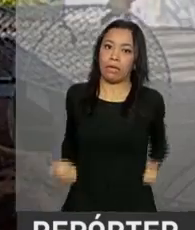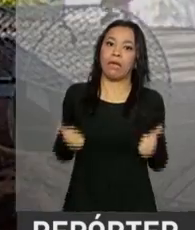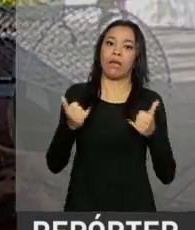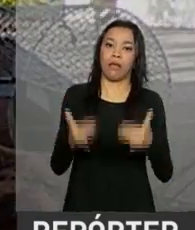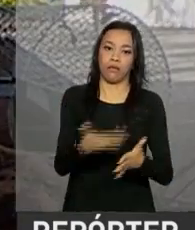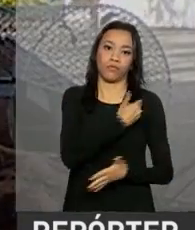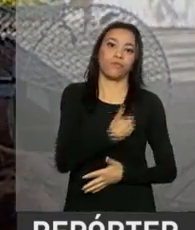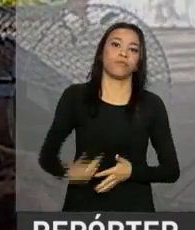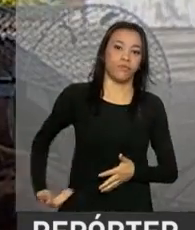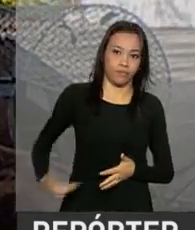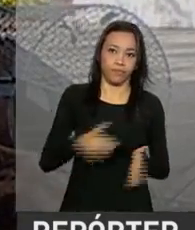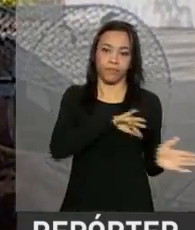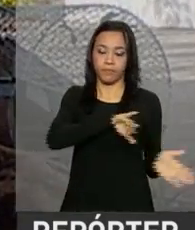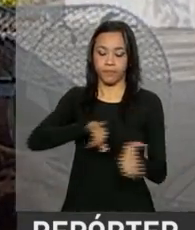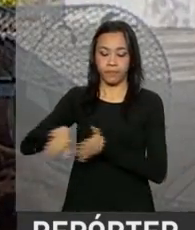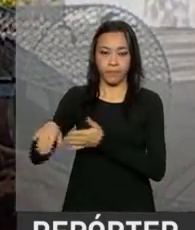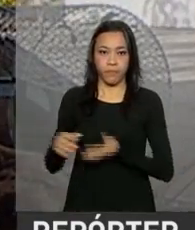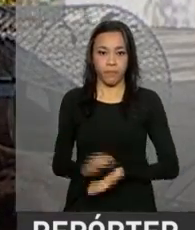público.